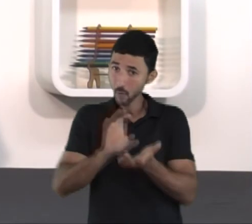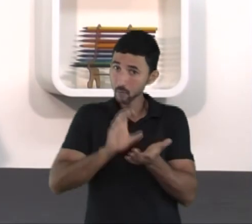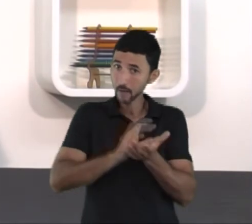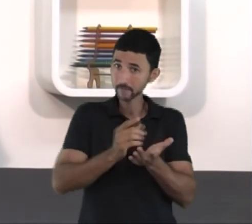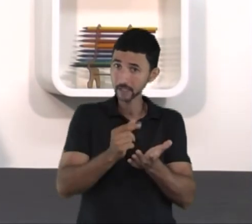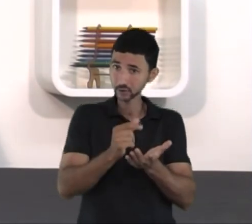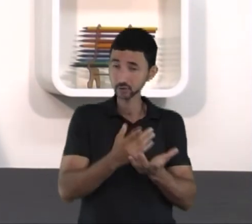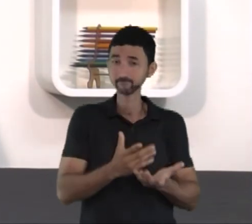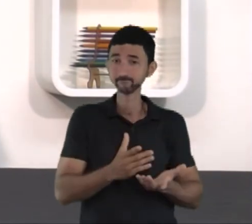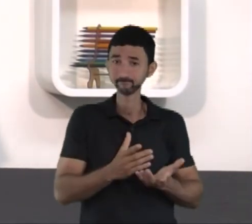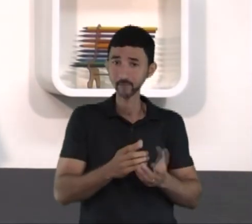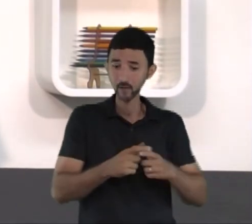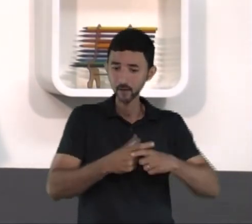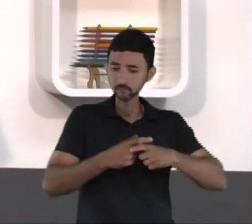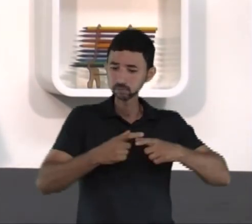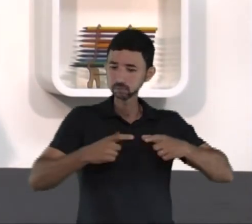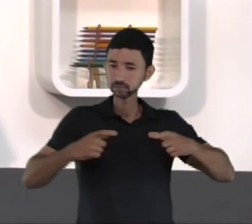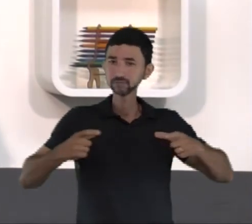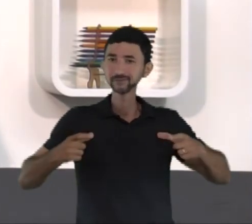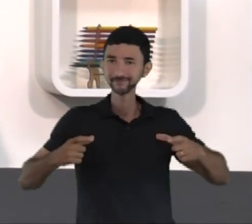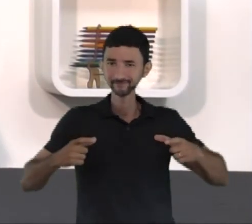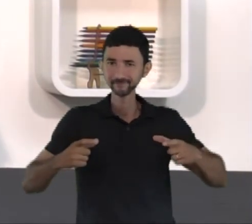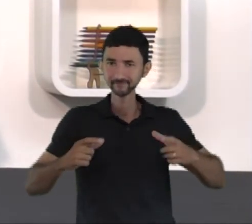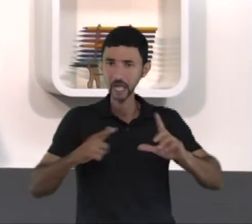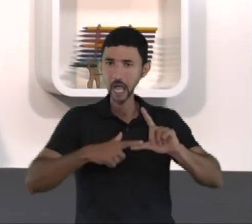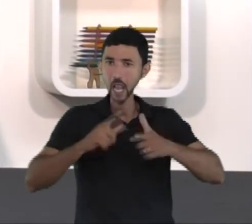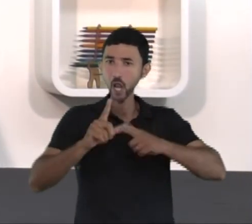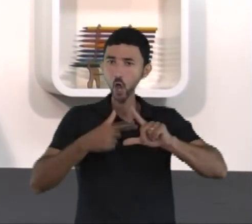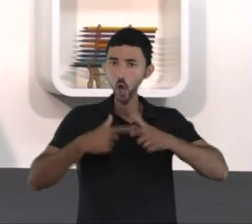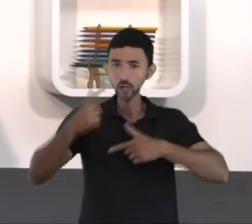países vão ser capitalistas. Então, era essa a lógica,